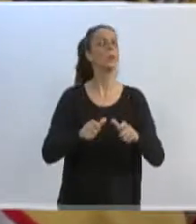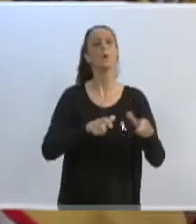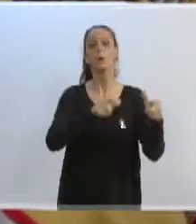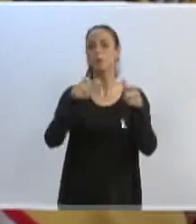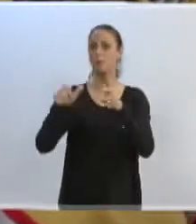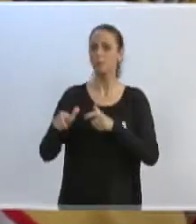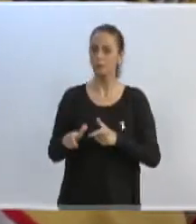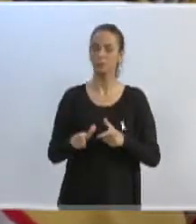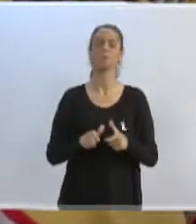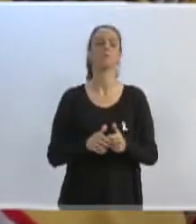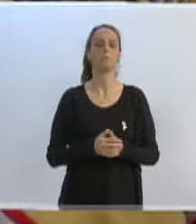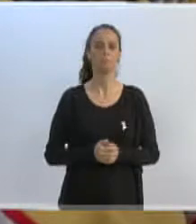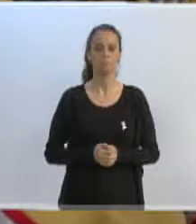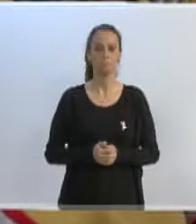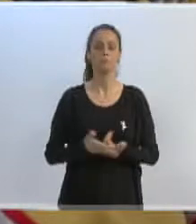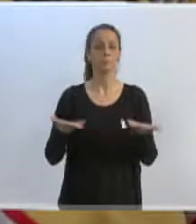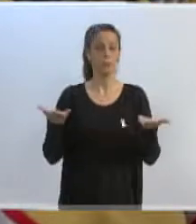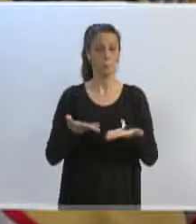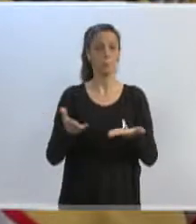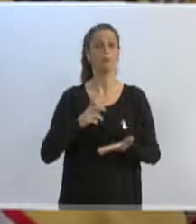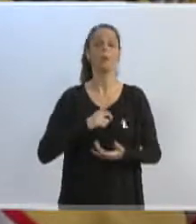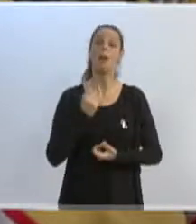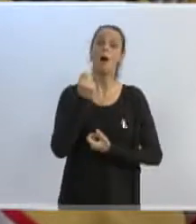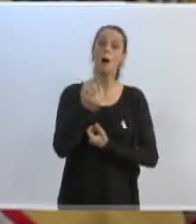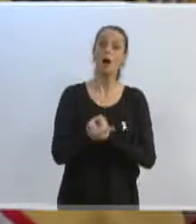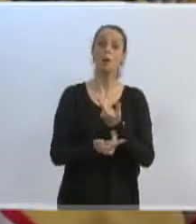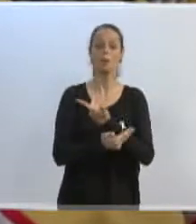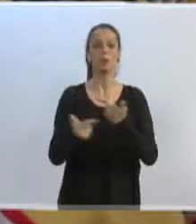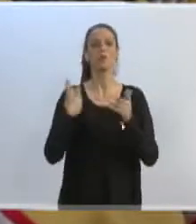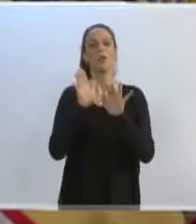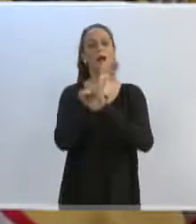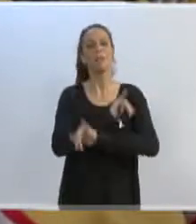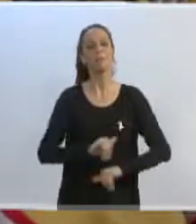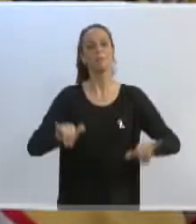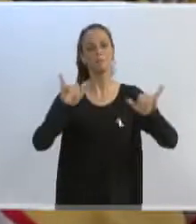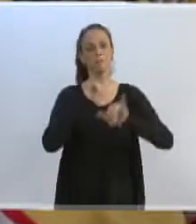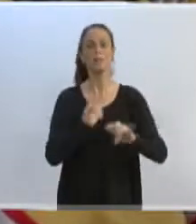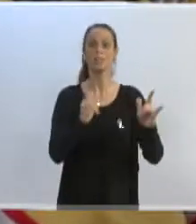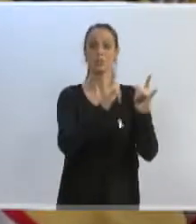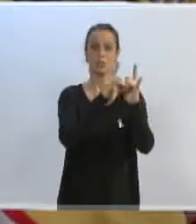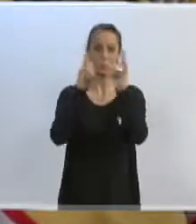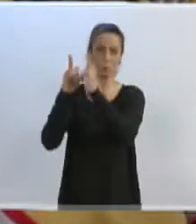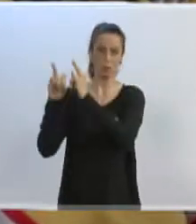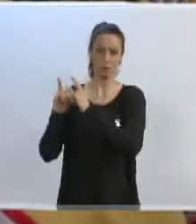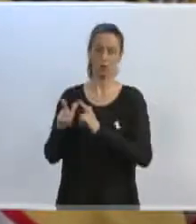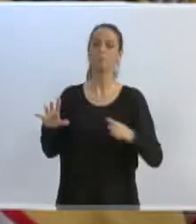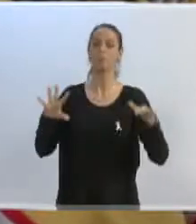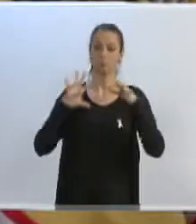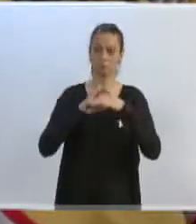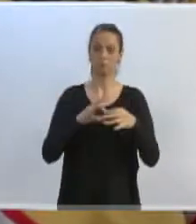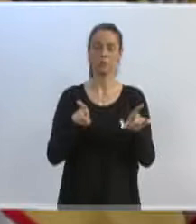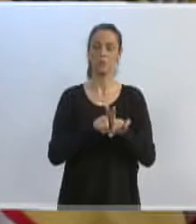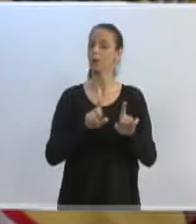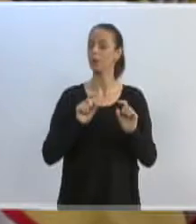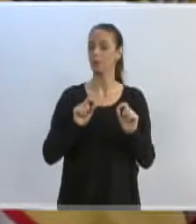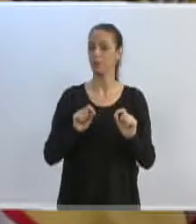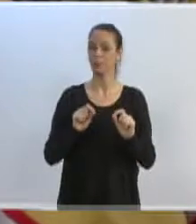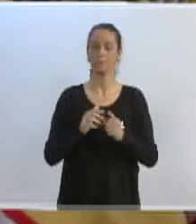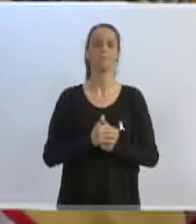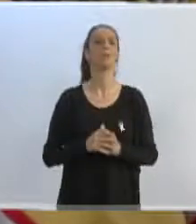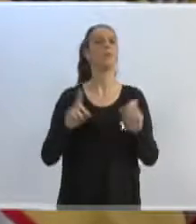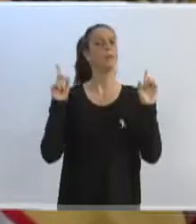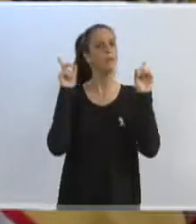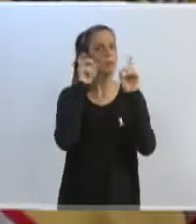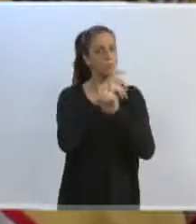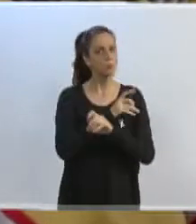serviços. Hoje, a gente tem alguns casos noticiados, né, da nossa instituição, de algumas outras instituições parceiras, de dificuldades